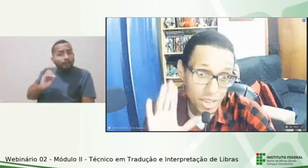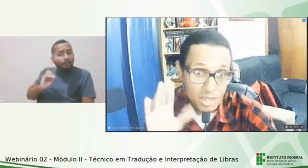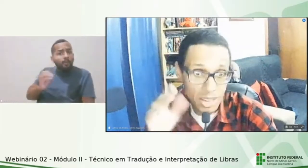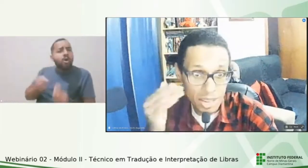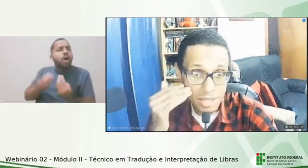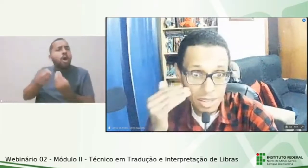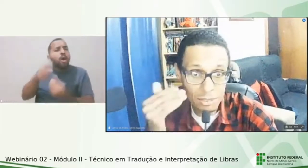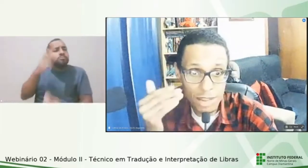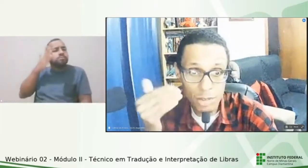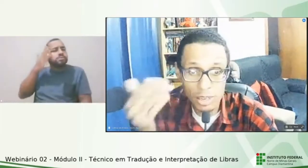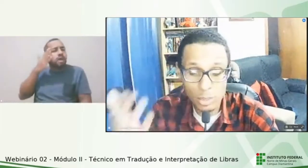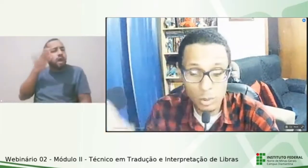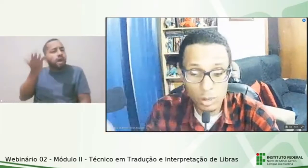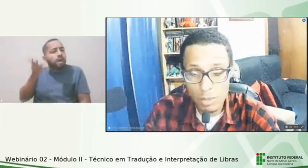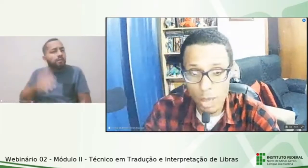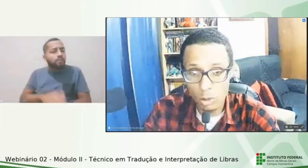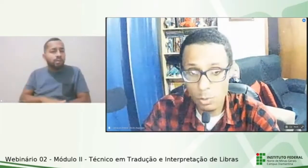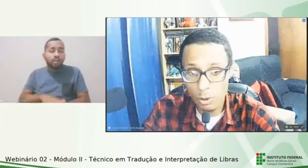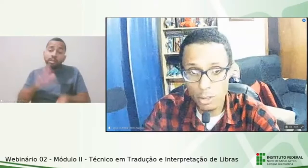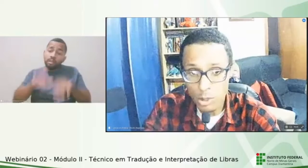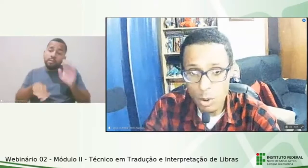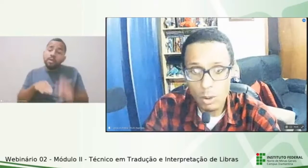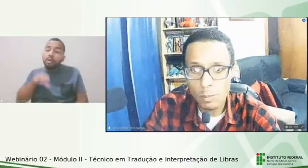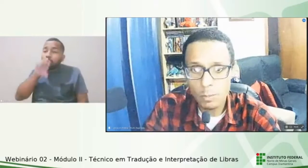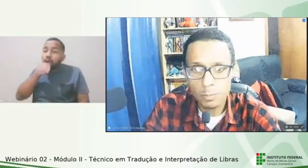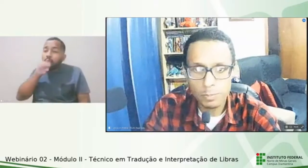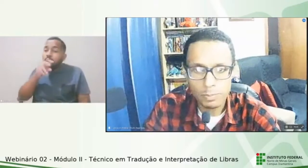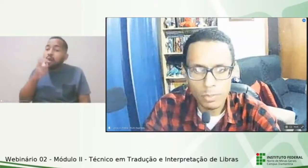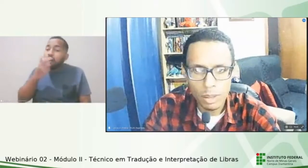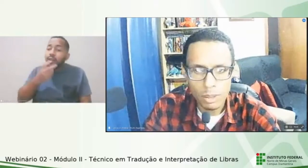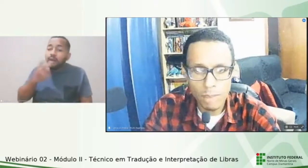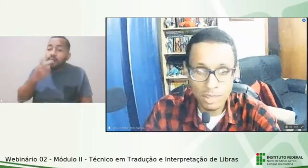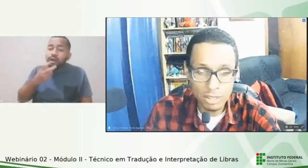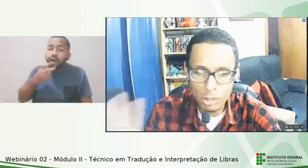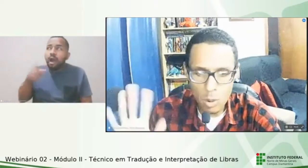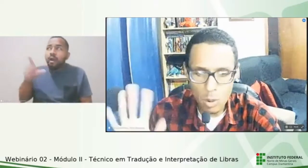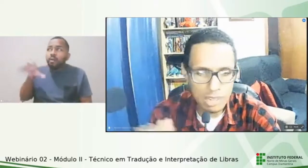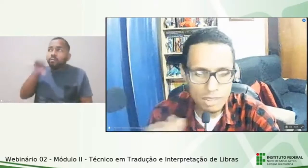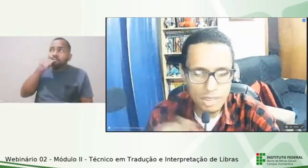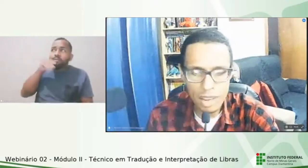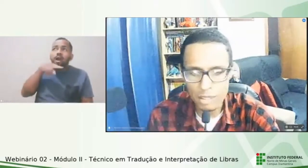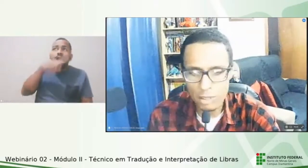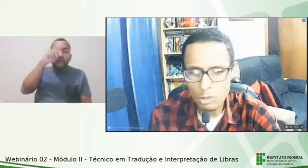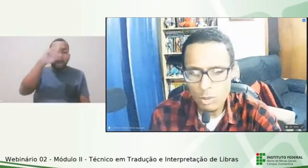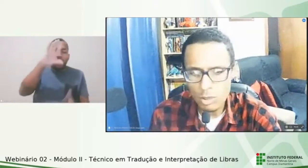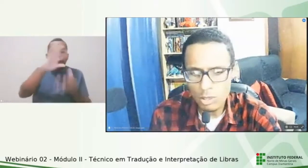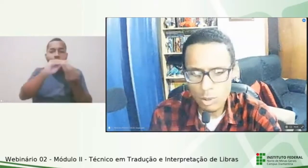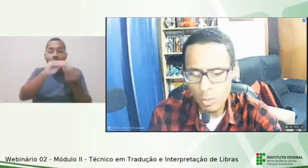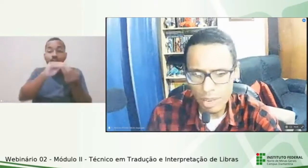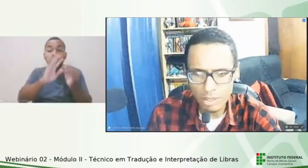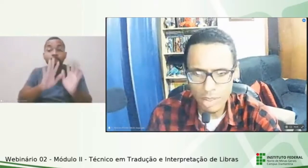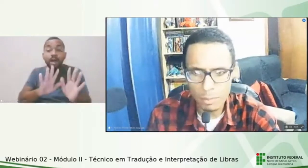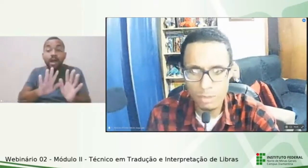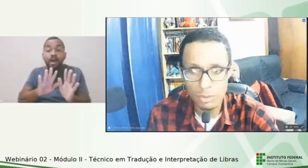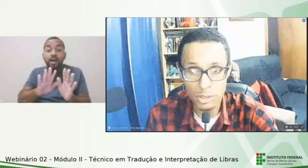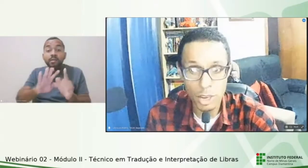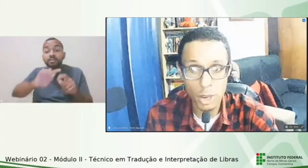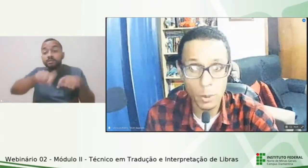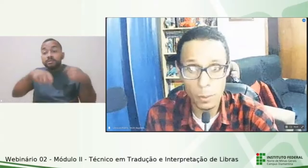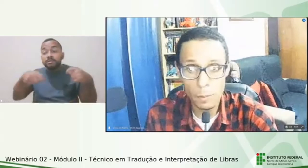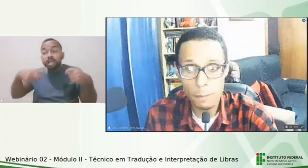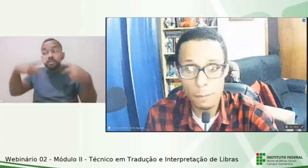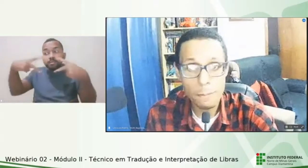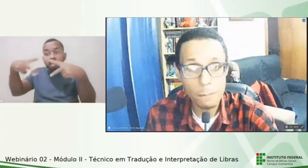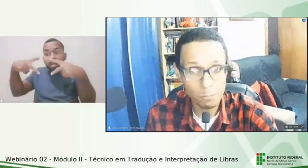Pode até ser que ele tenha feito a leitura labial do professor, mas as escolhas lexicais são suas. Como que ele sabe que você